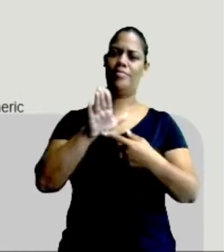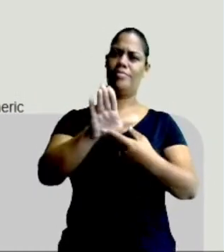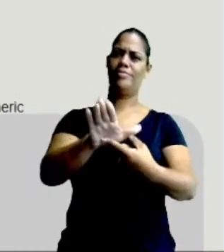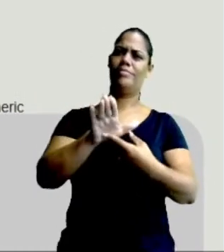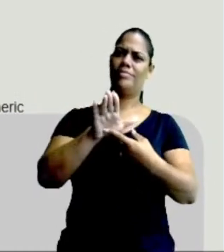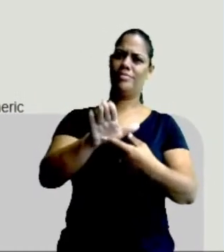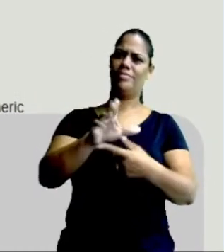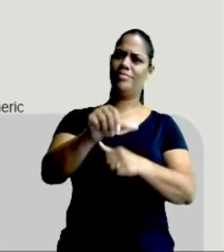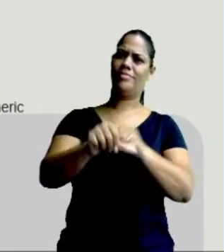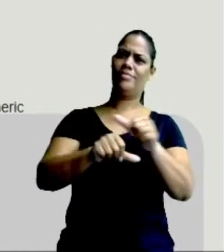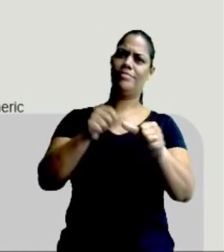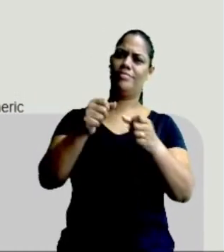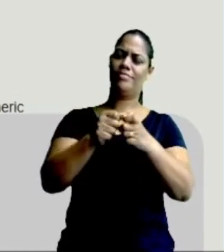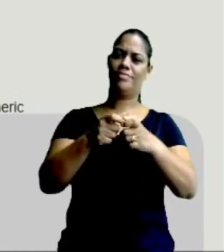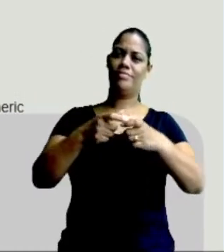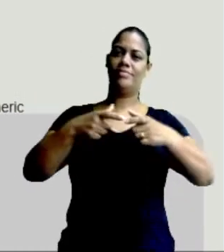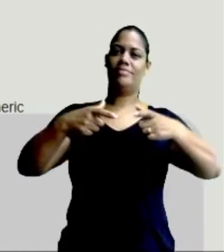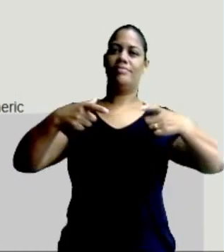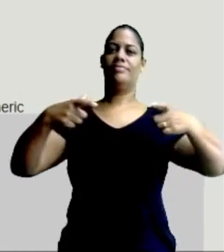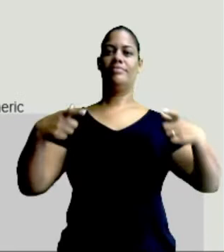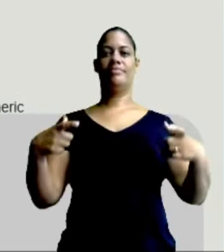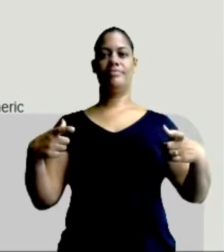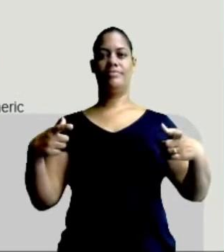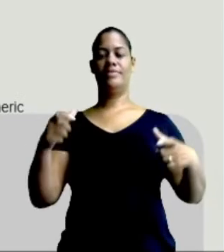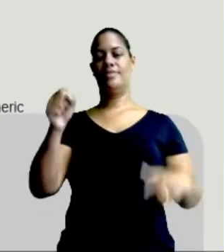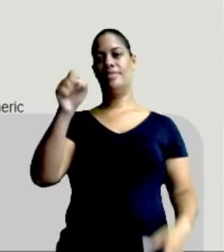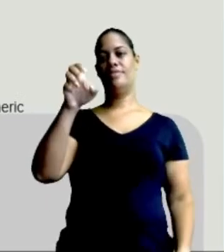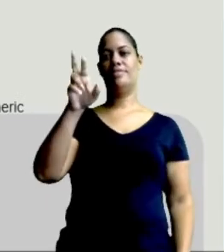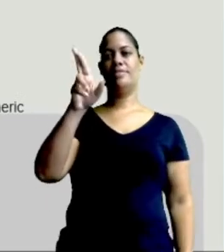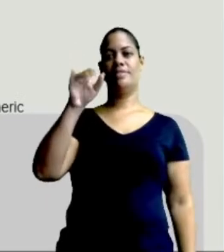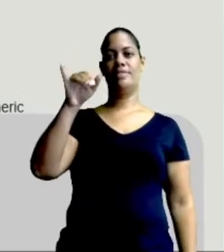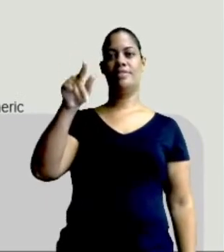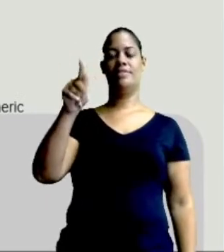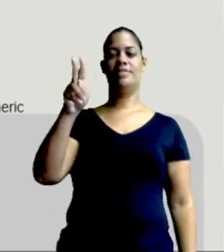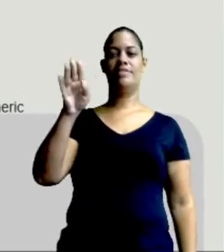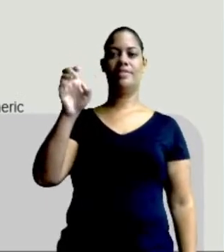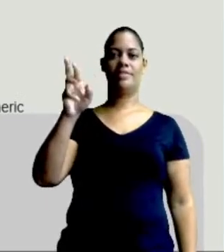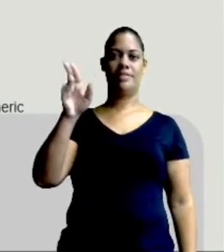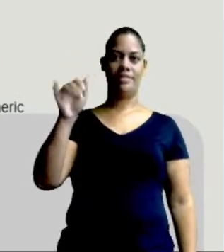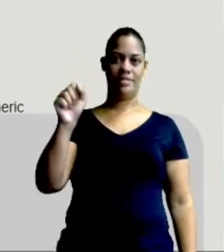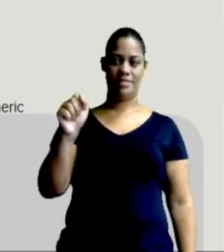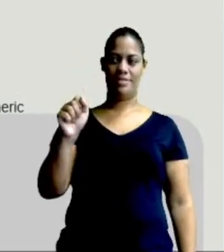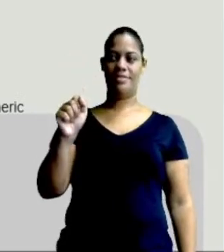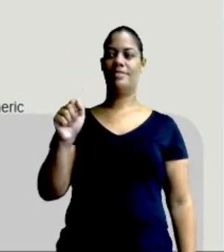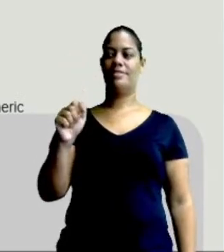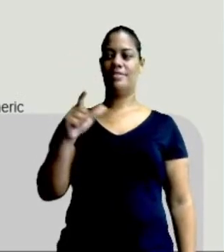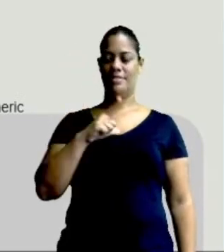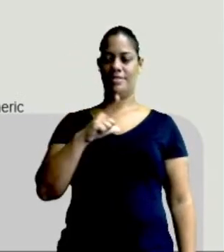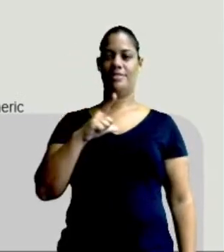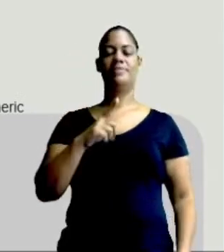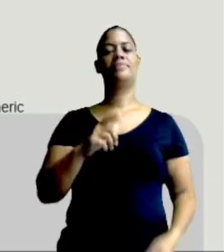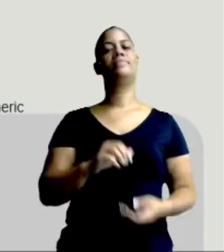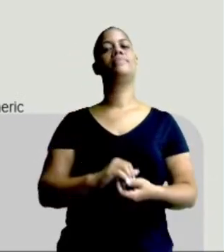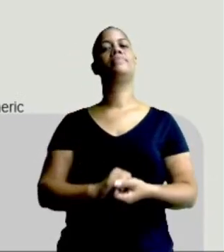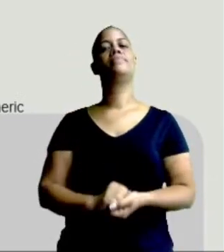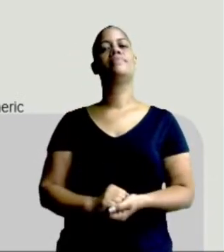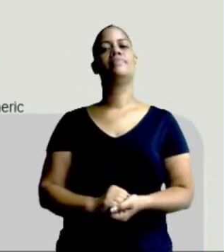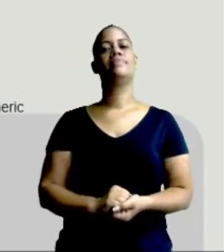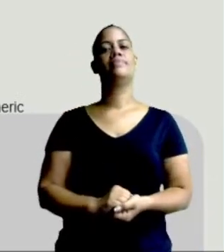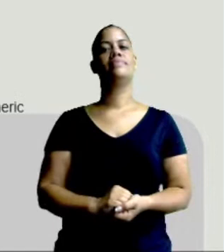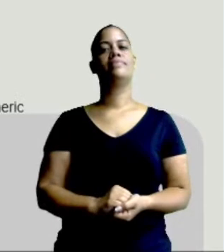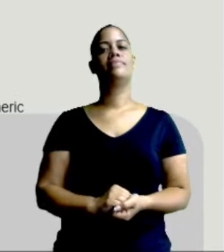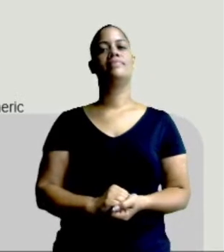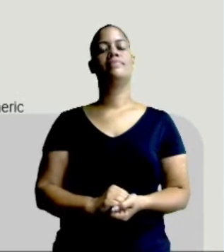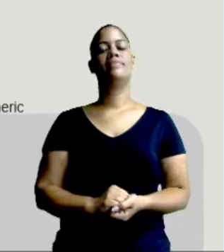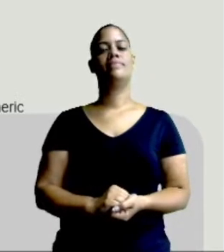uma intensa transpiração. E aí tem a seringueira como um exemplo de planta latifoliada.